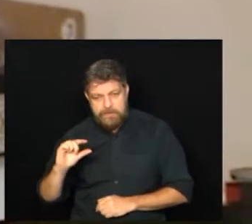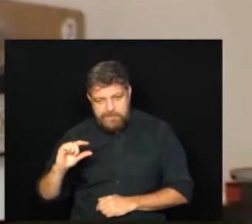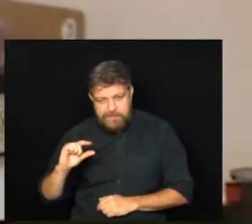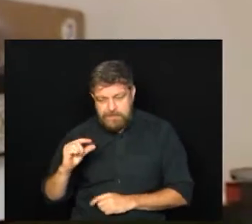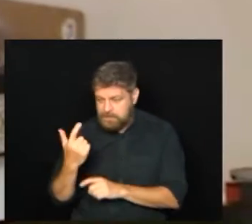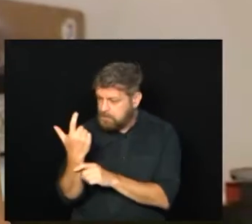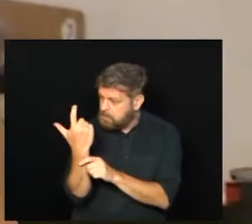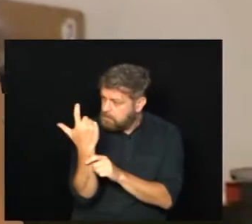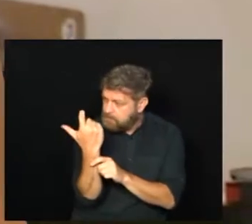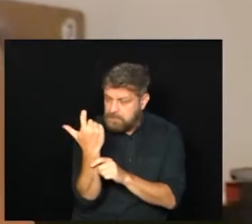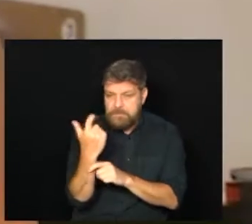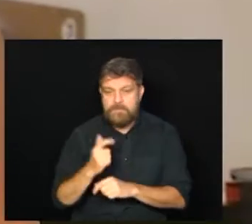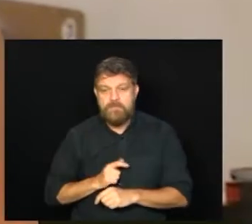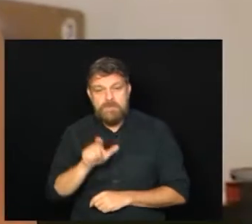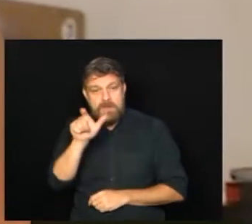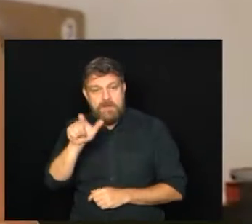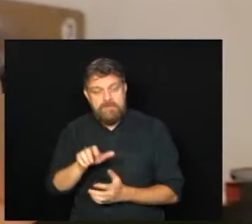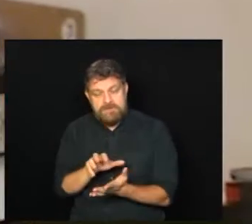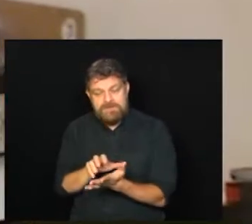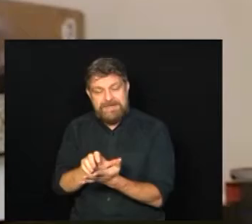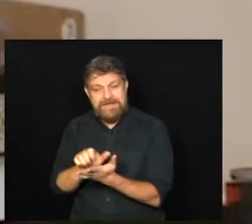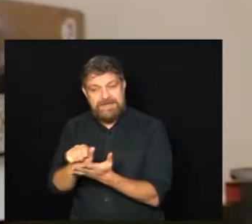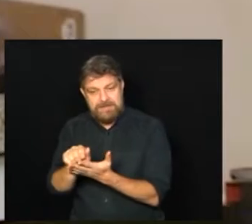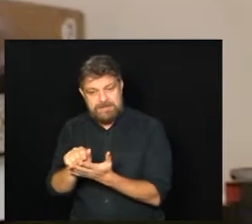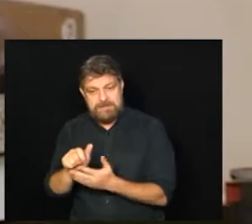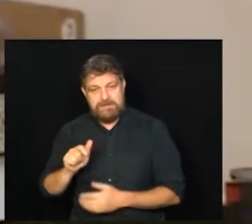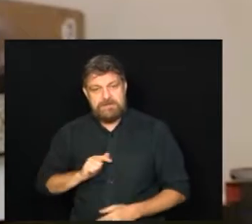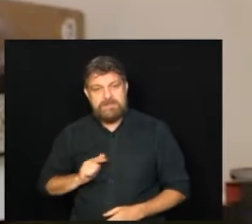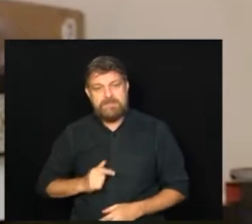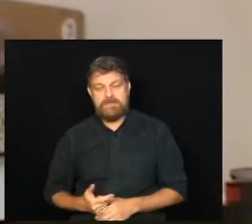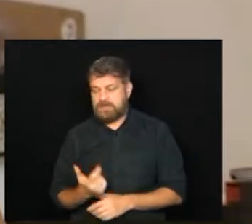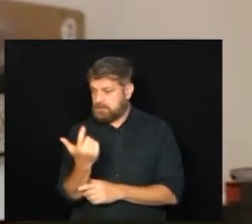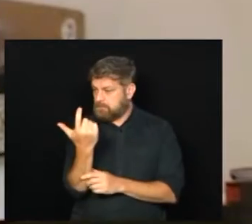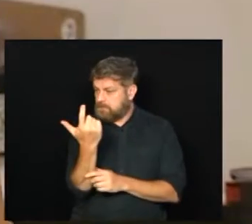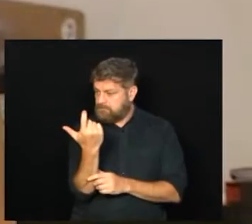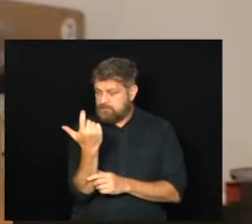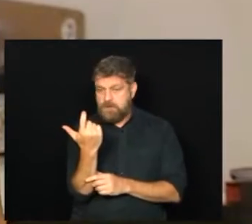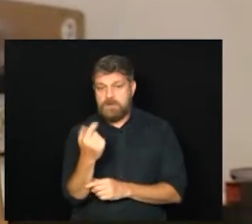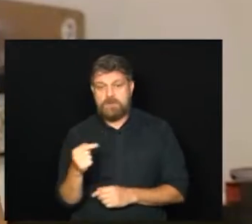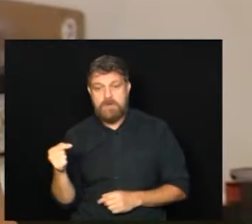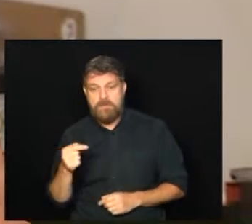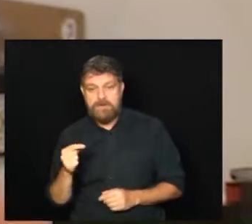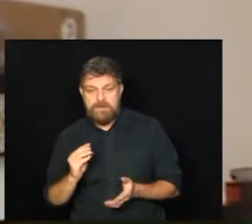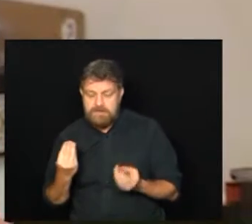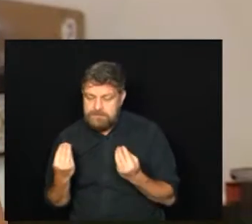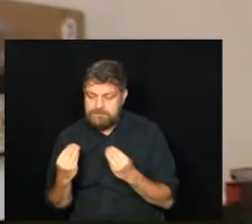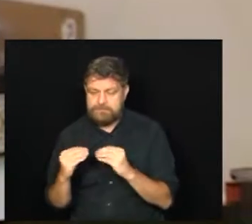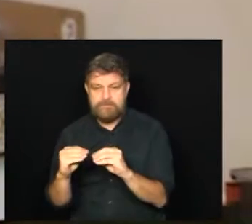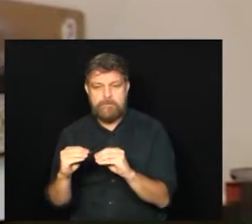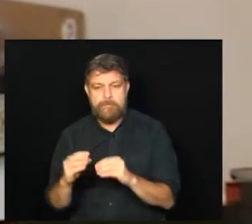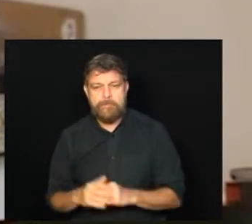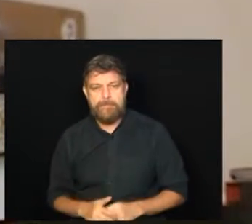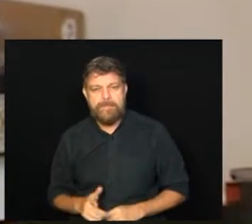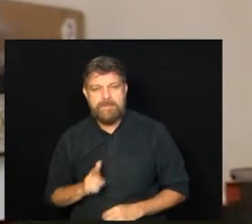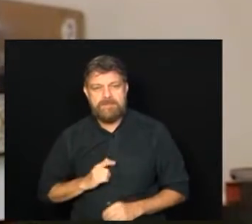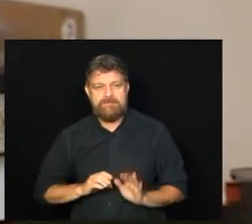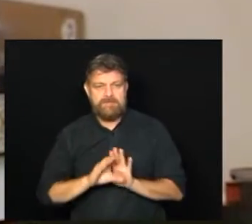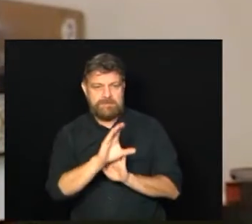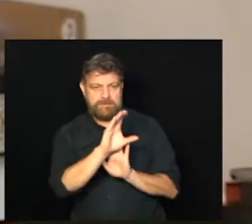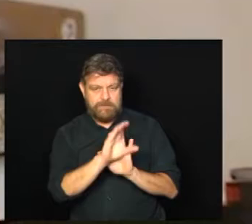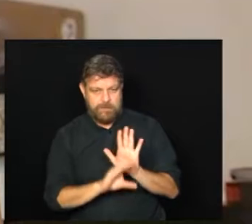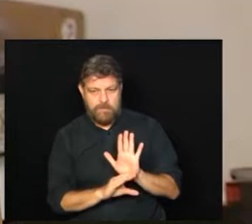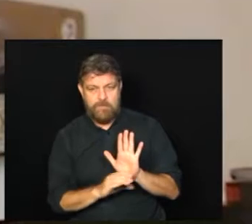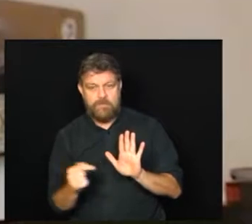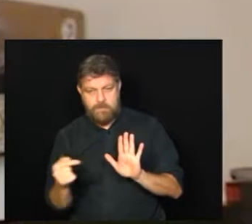pessoa faça sozinha essa inscrição em casa, que tenha uma foto para que ela possa colocar, como se fosse um currículo. É